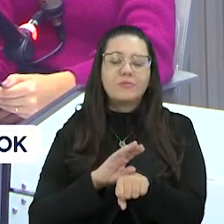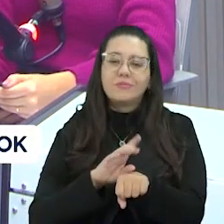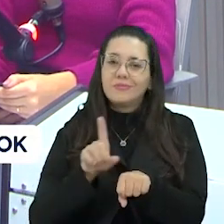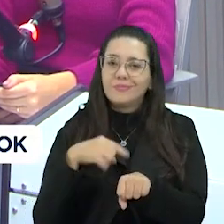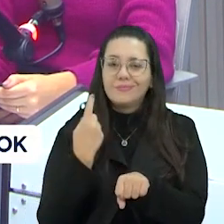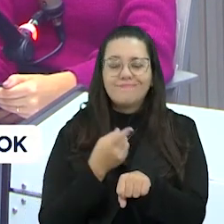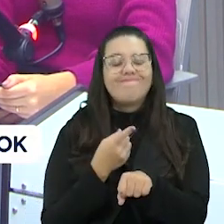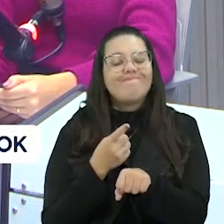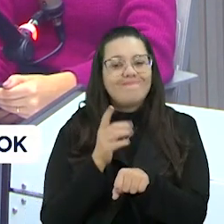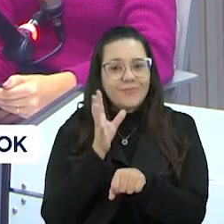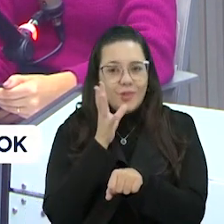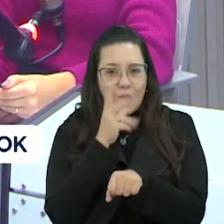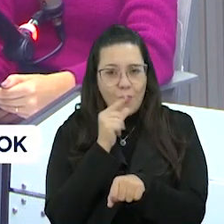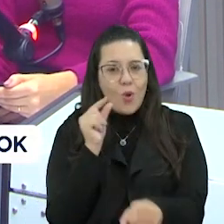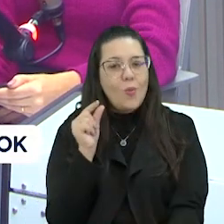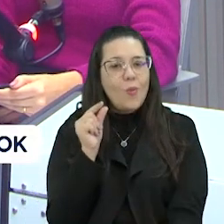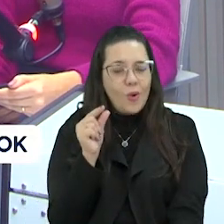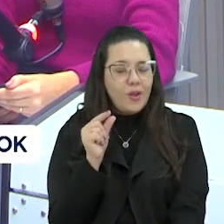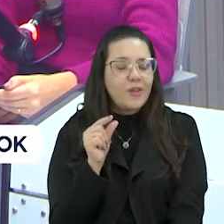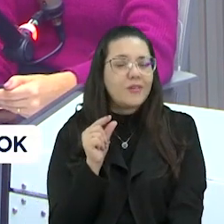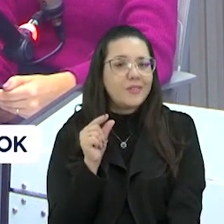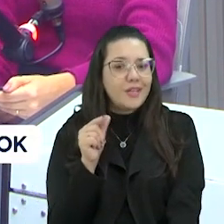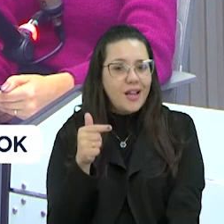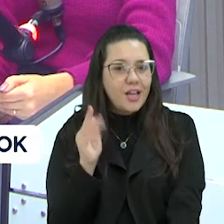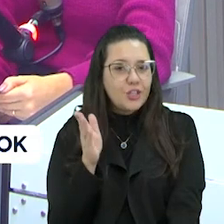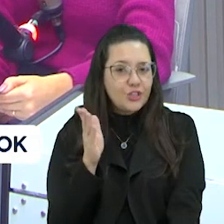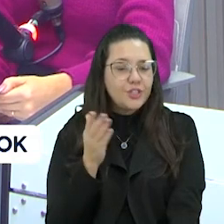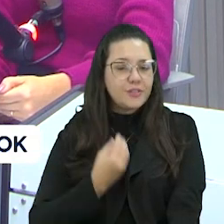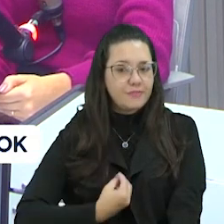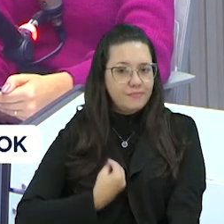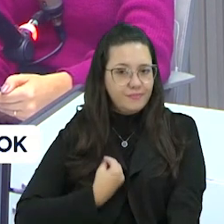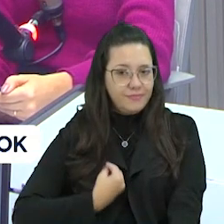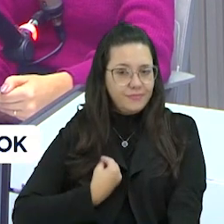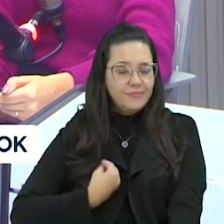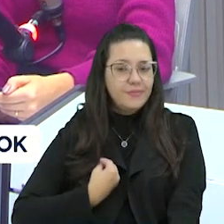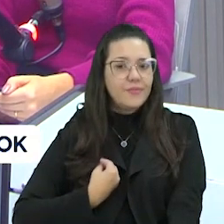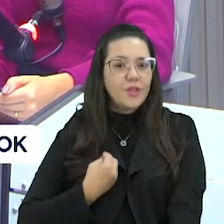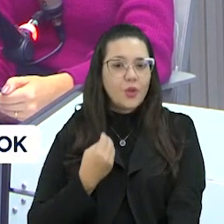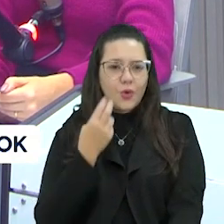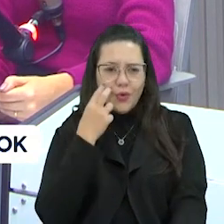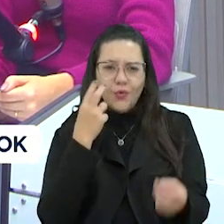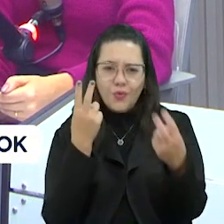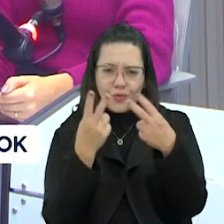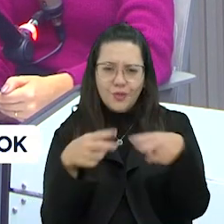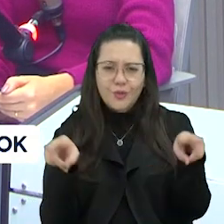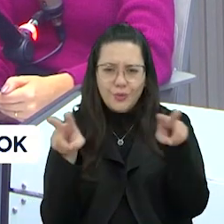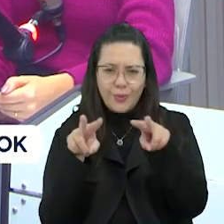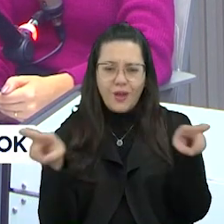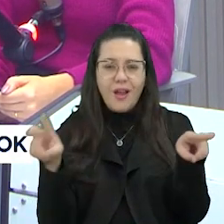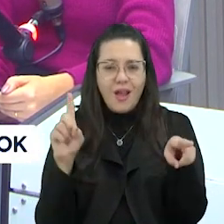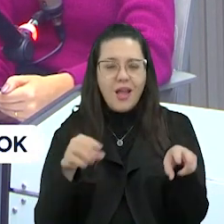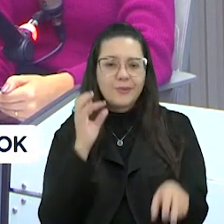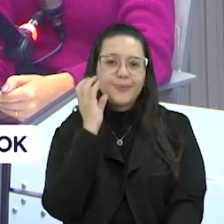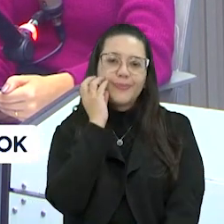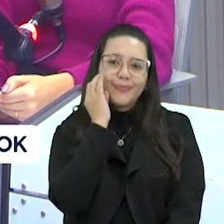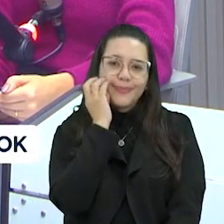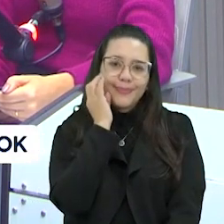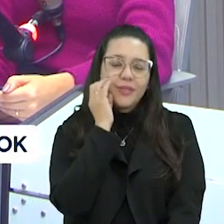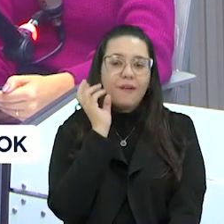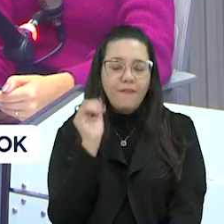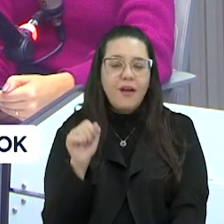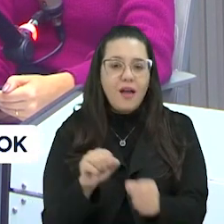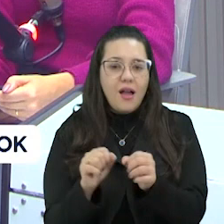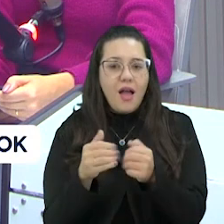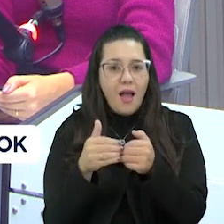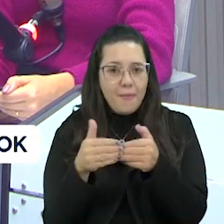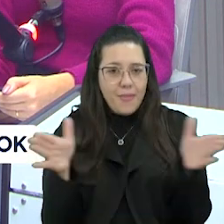formamos policiais e isso, né, está sendo já visualizado pelo atual governo e eles estão abrindo concursos. A gente